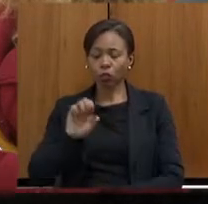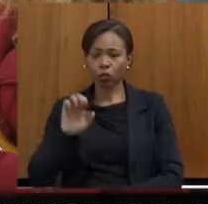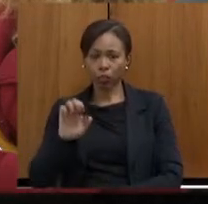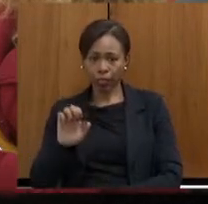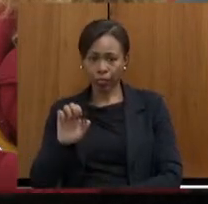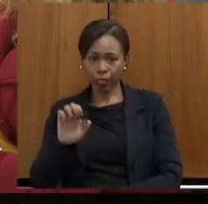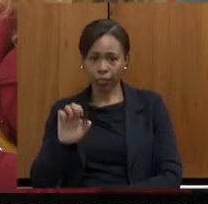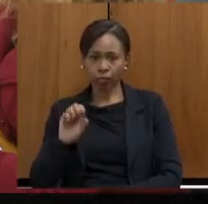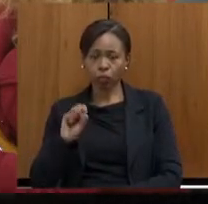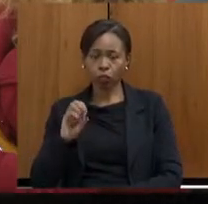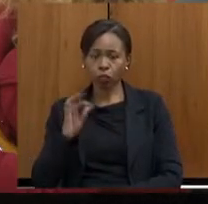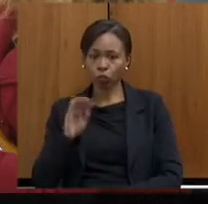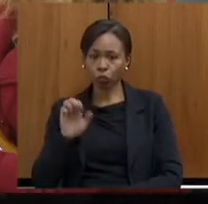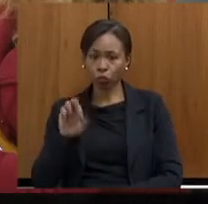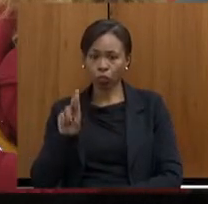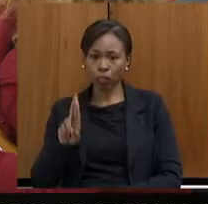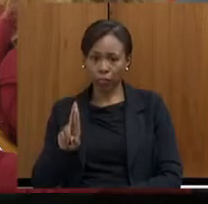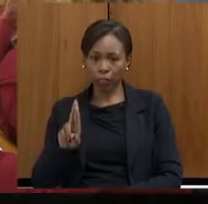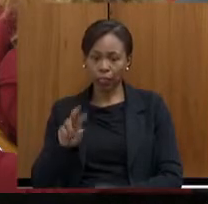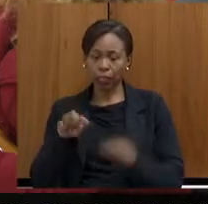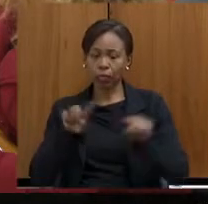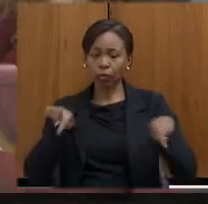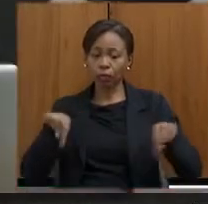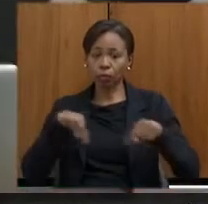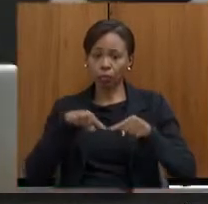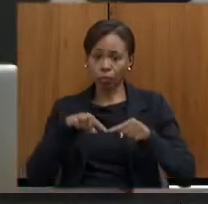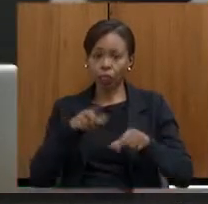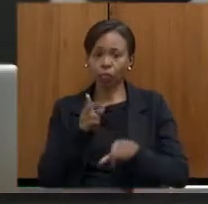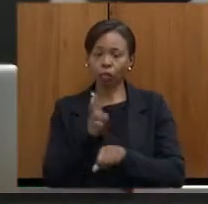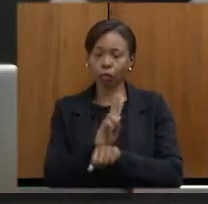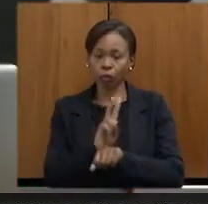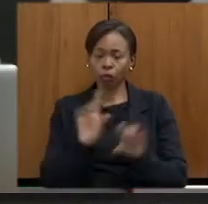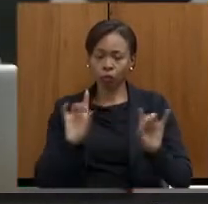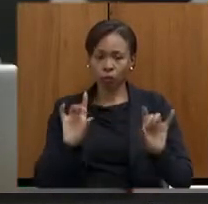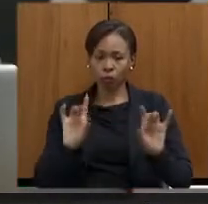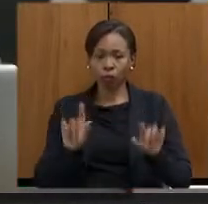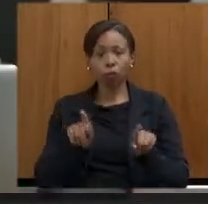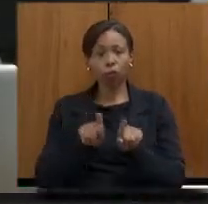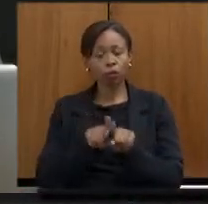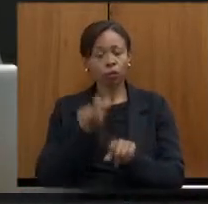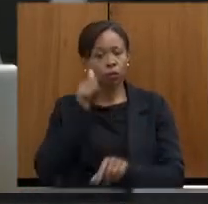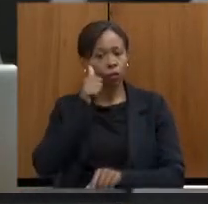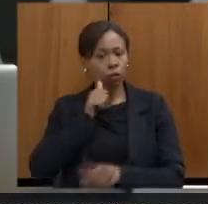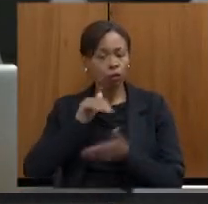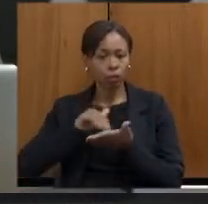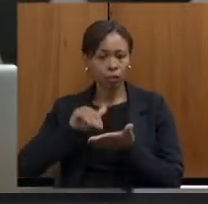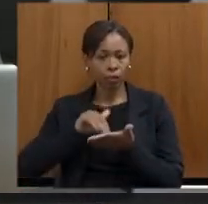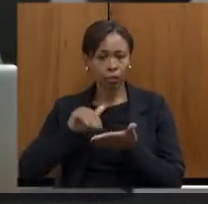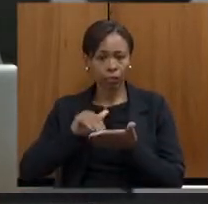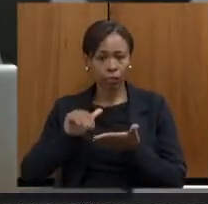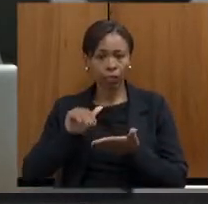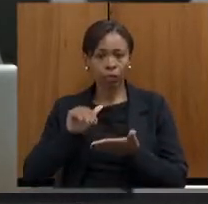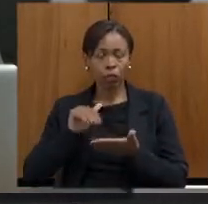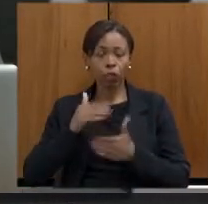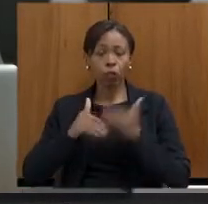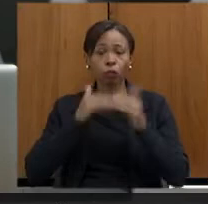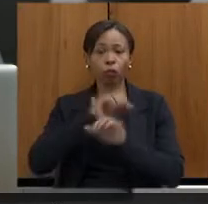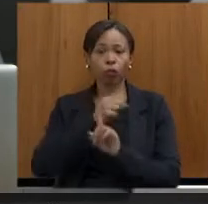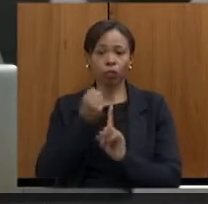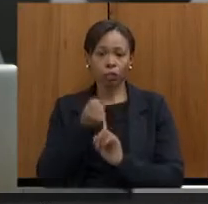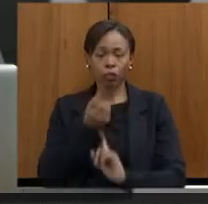Figueiredo Neto, assessor especial de gabinete, e a secretária de Estado de Desenvolvimento